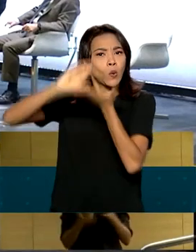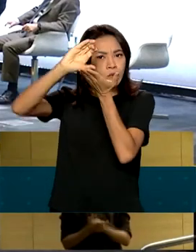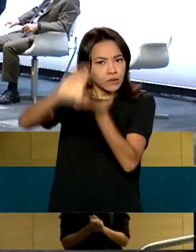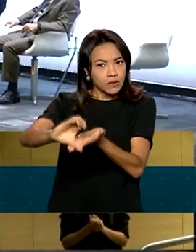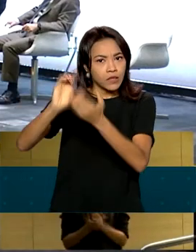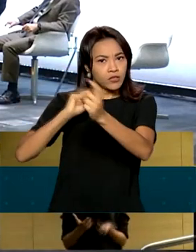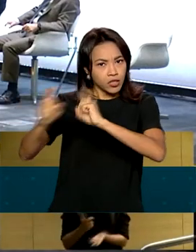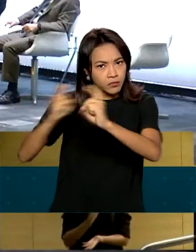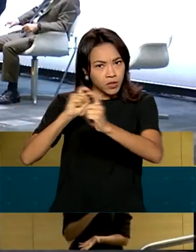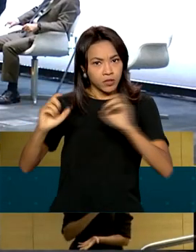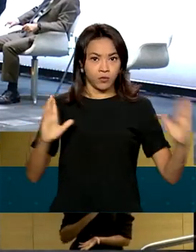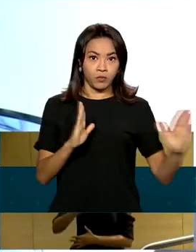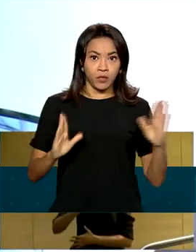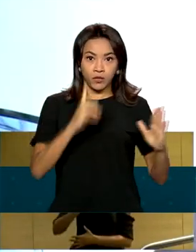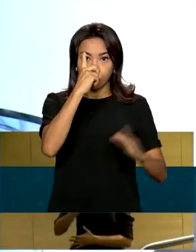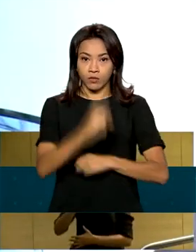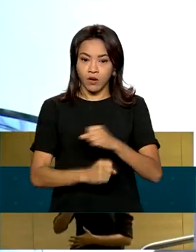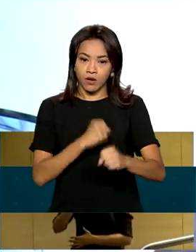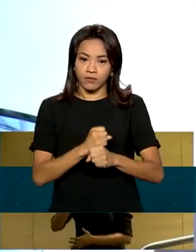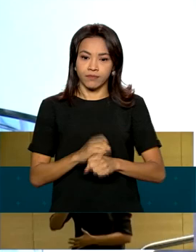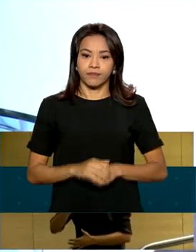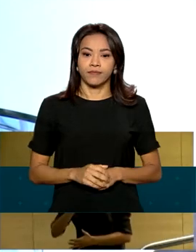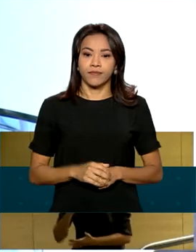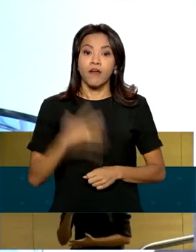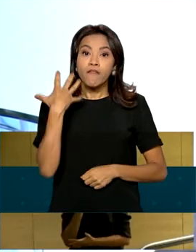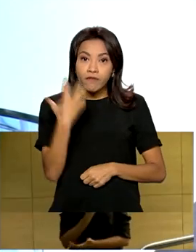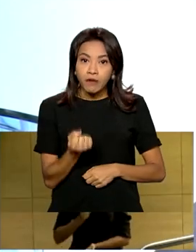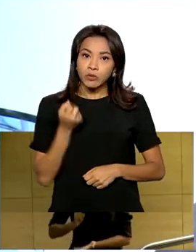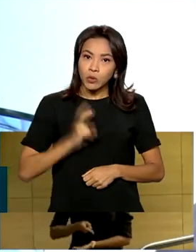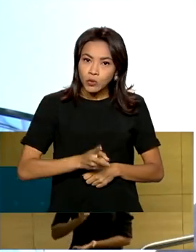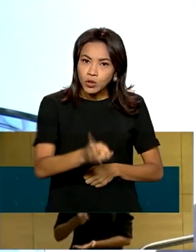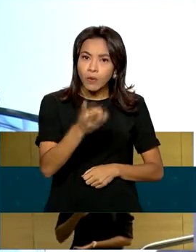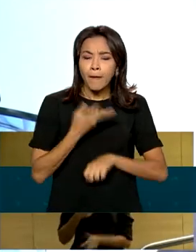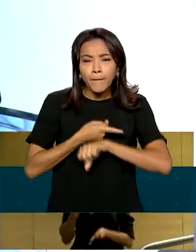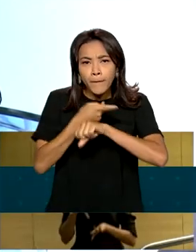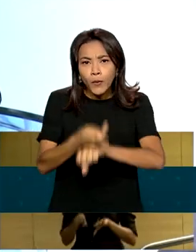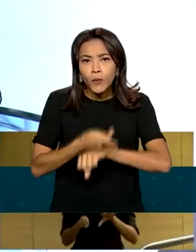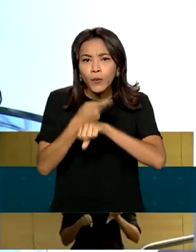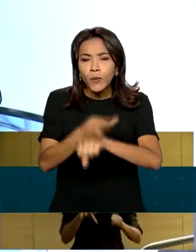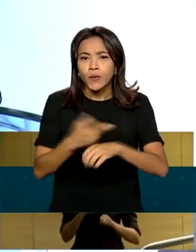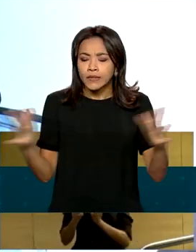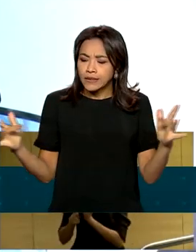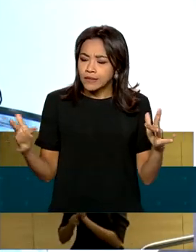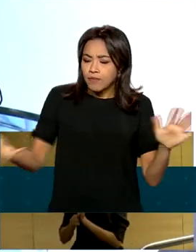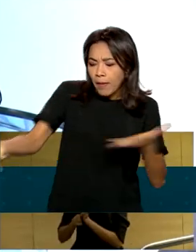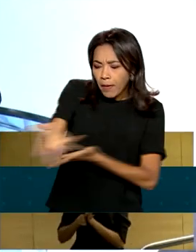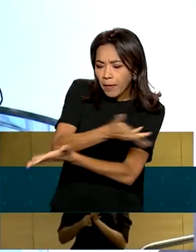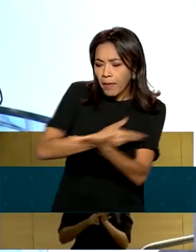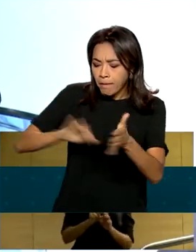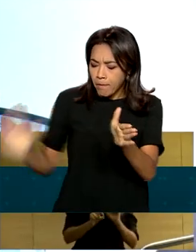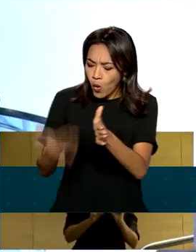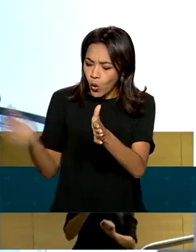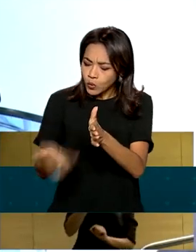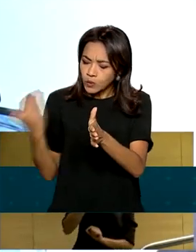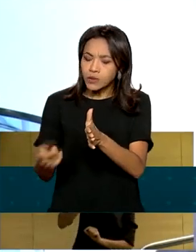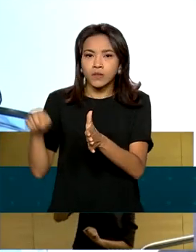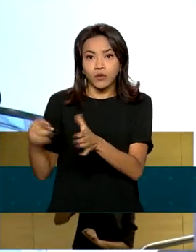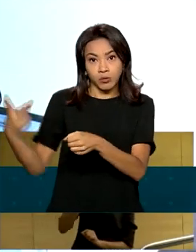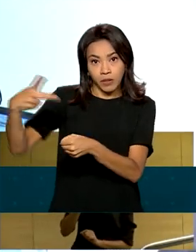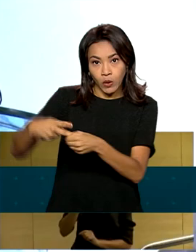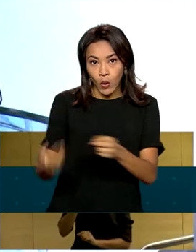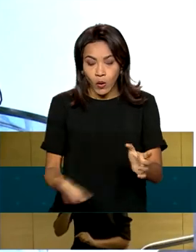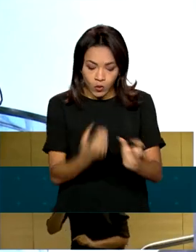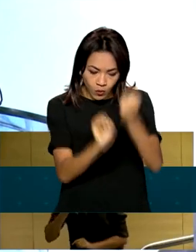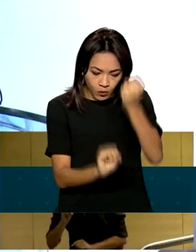um mandato de um ano. Continuaremos buscando maior integração entre a produção de petróleo, o refino e os